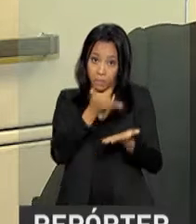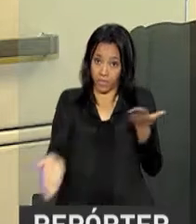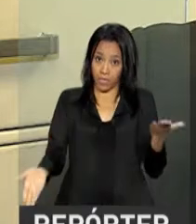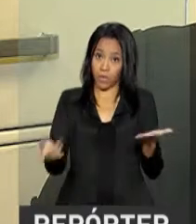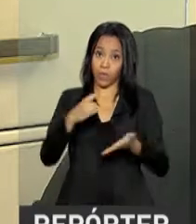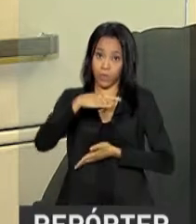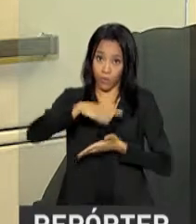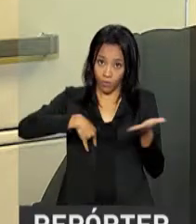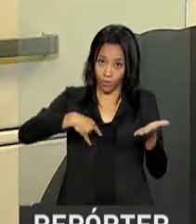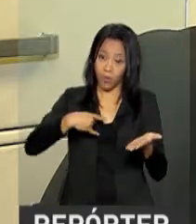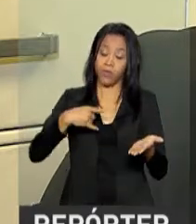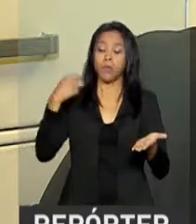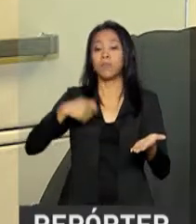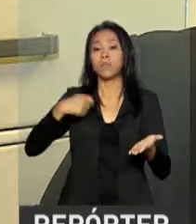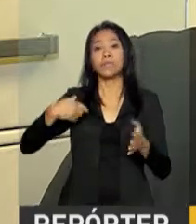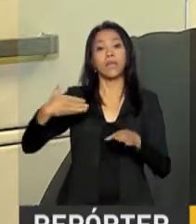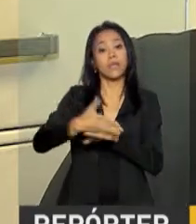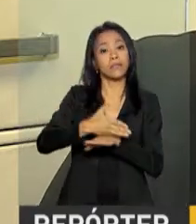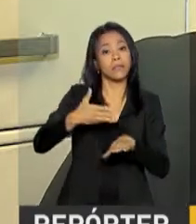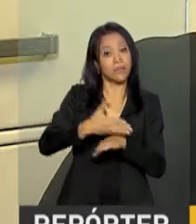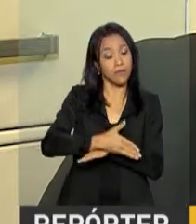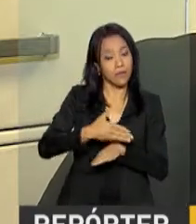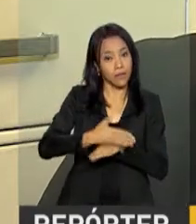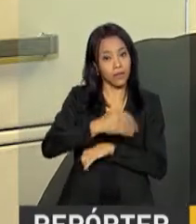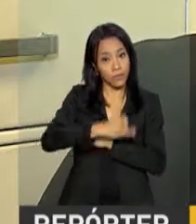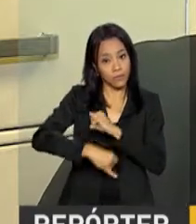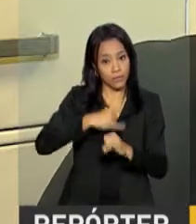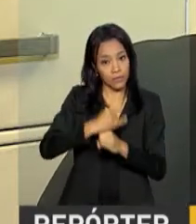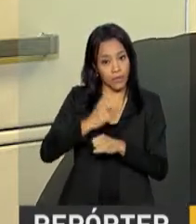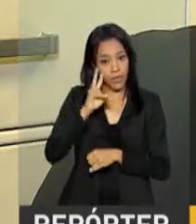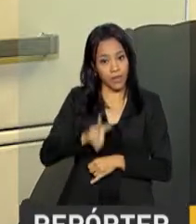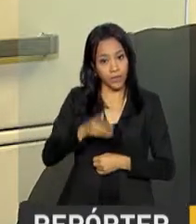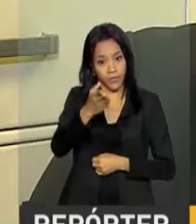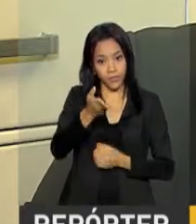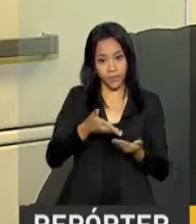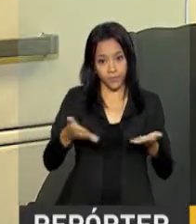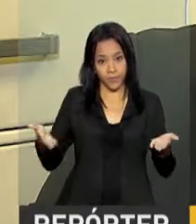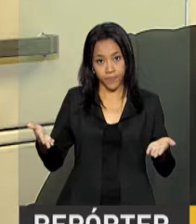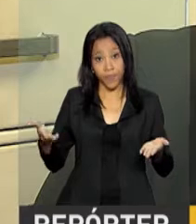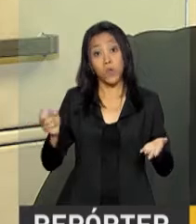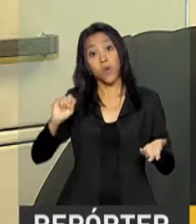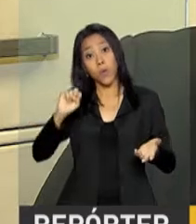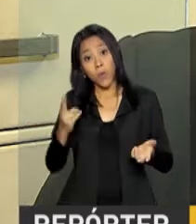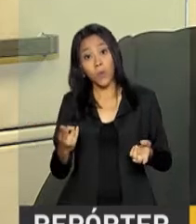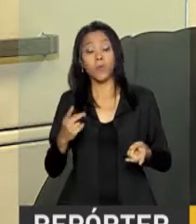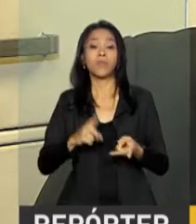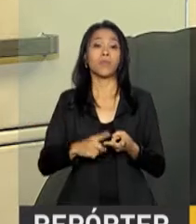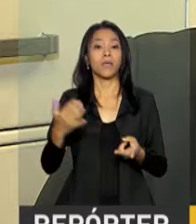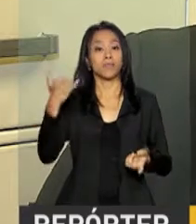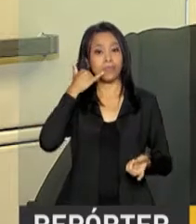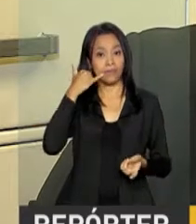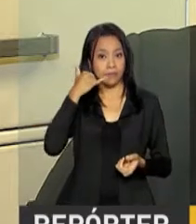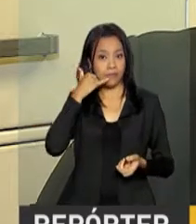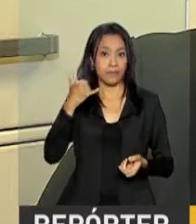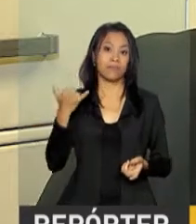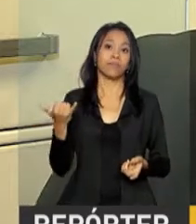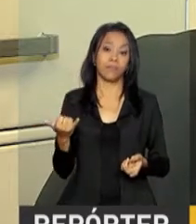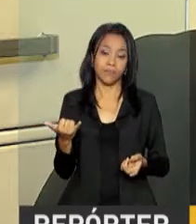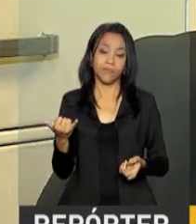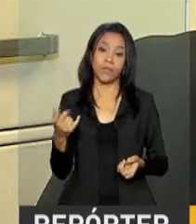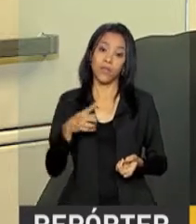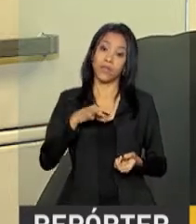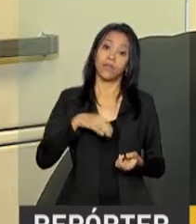ele deverá acessar o site dos Correios, correios.com.br, ou através da nossa central de atendimento por